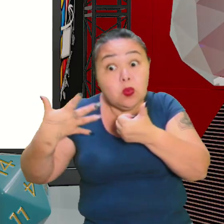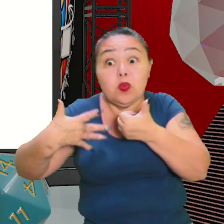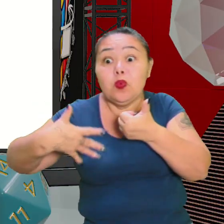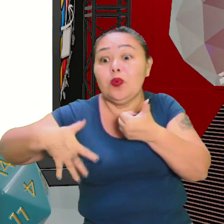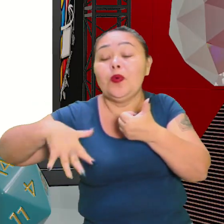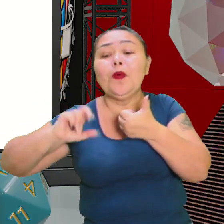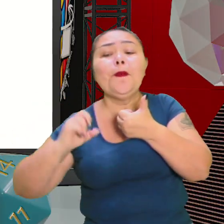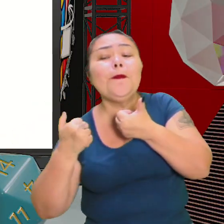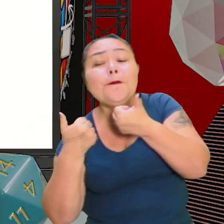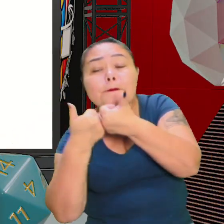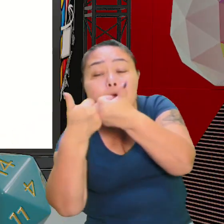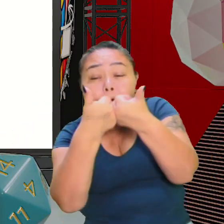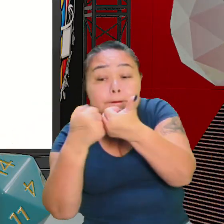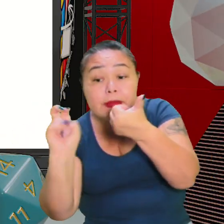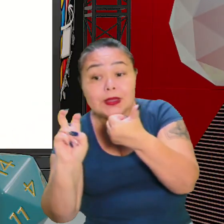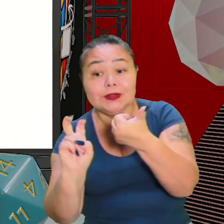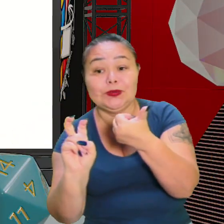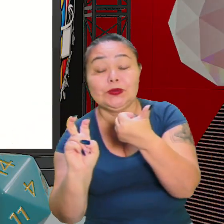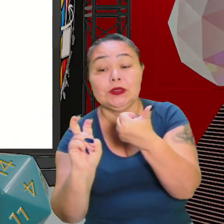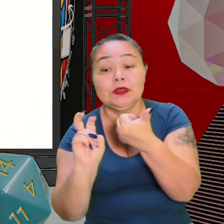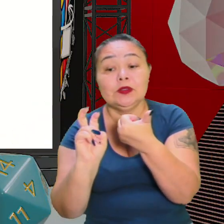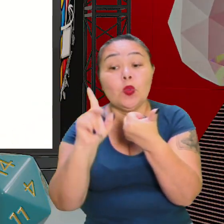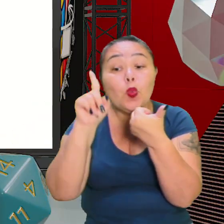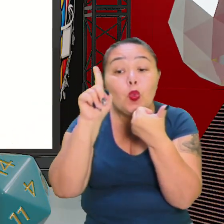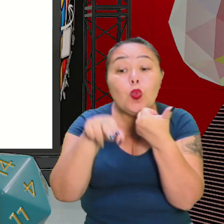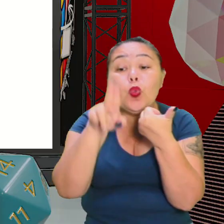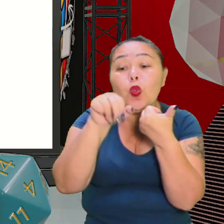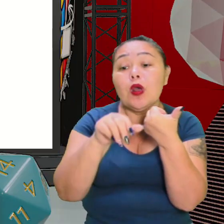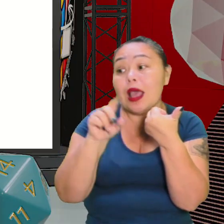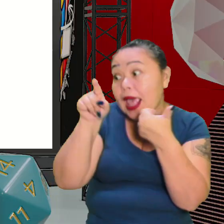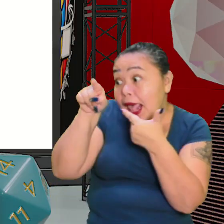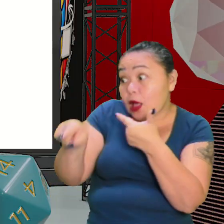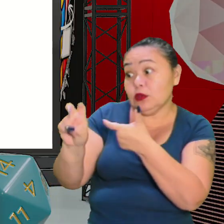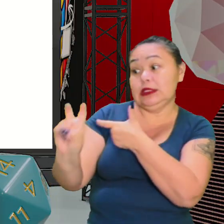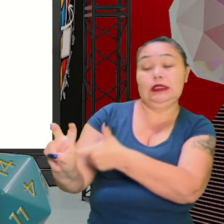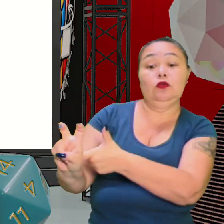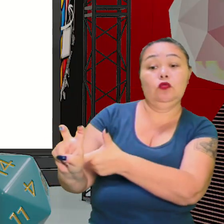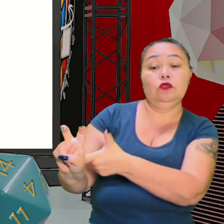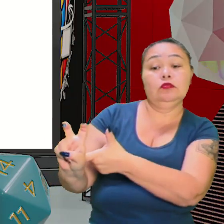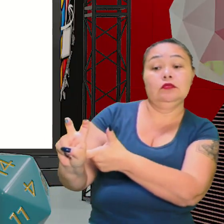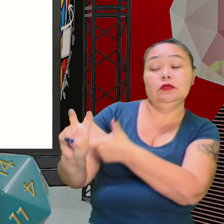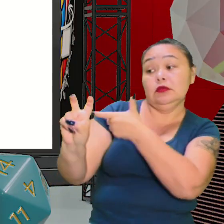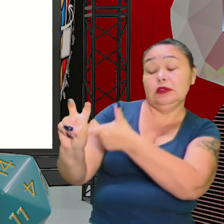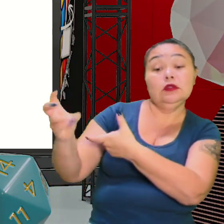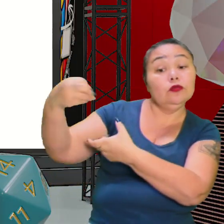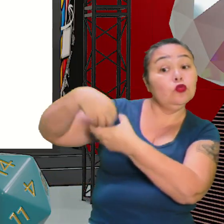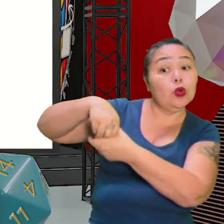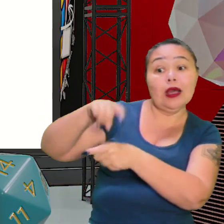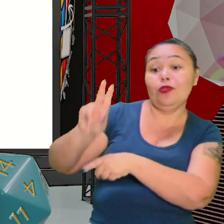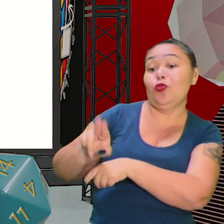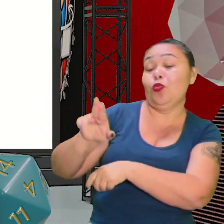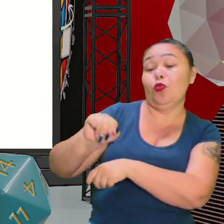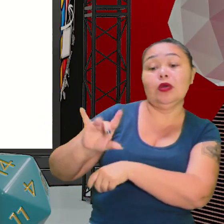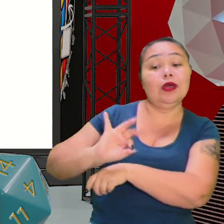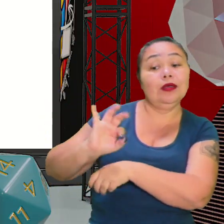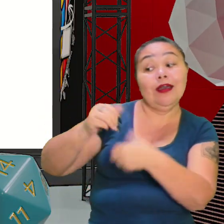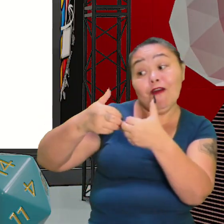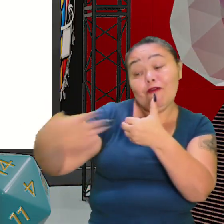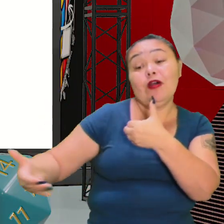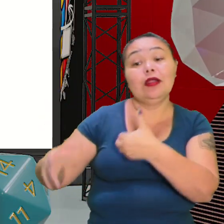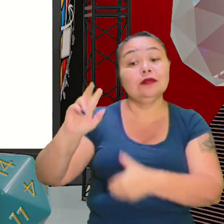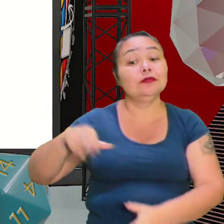muito próximo dele. Mas eu nunca vou ser aquele número. O 5 não vai ser o 5 nunca. Então,